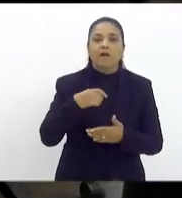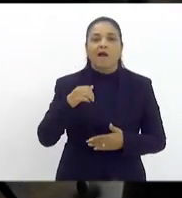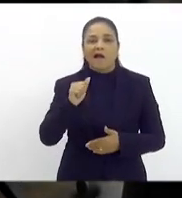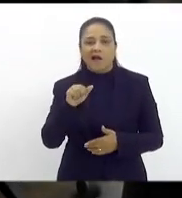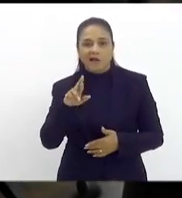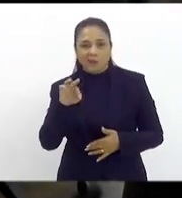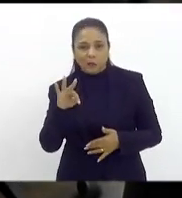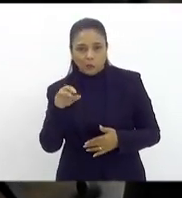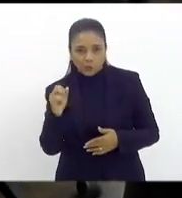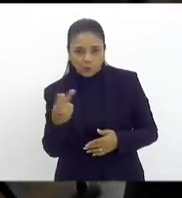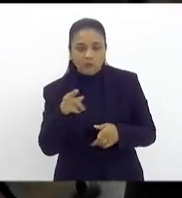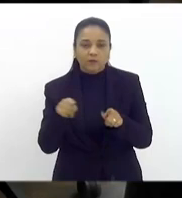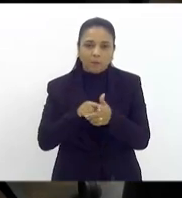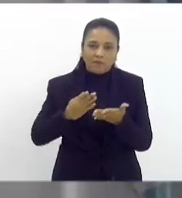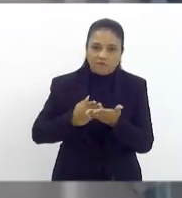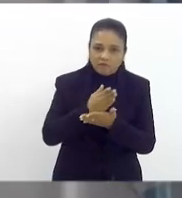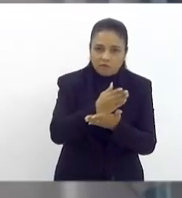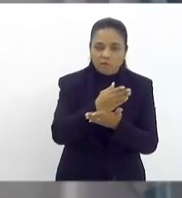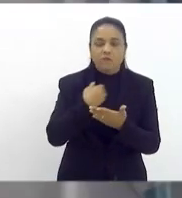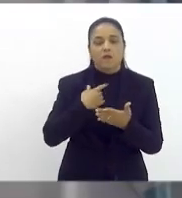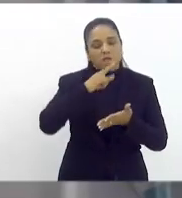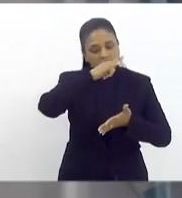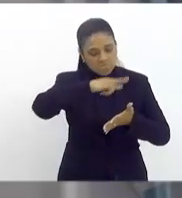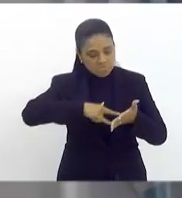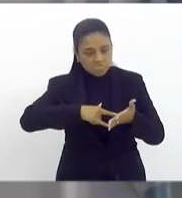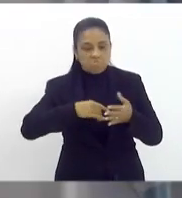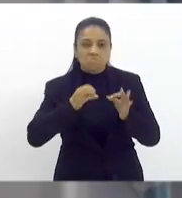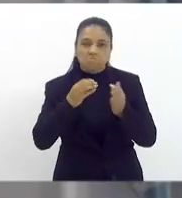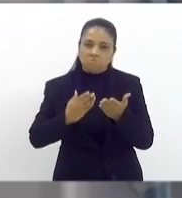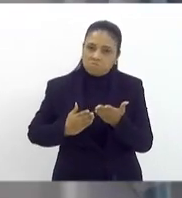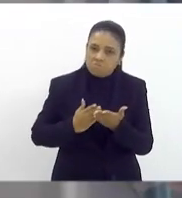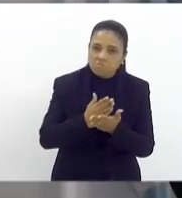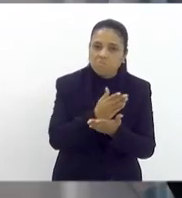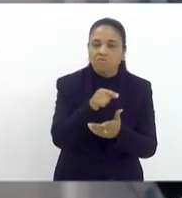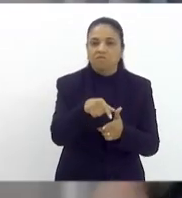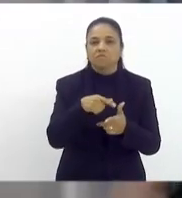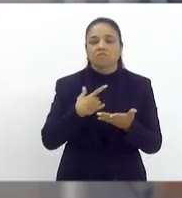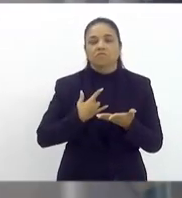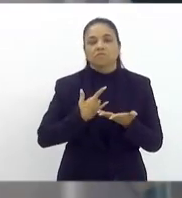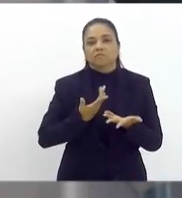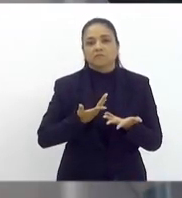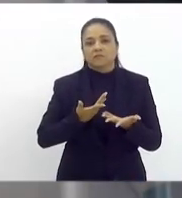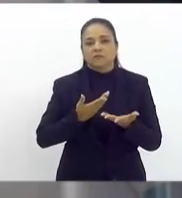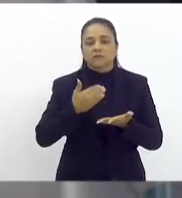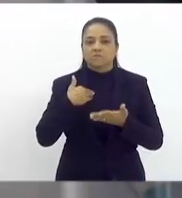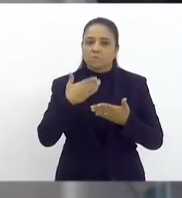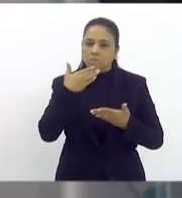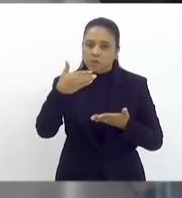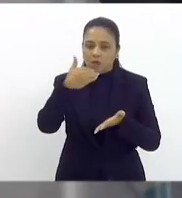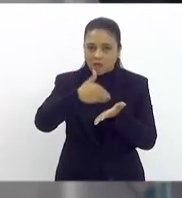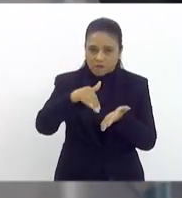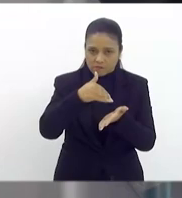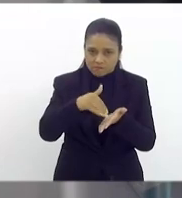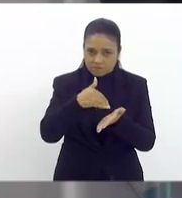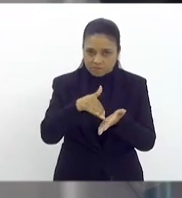Aprovado o requerimento. Peço à secretaria que, então,